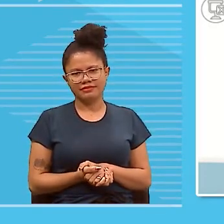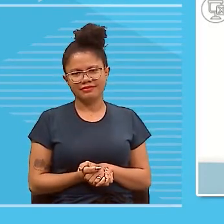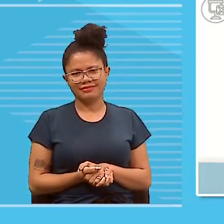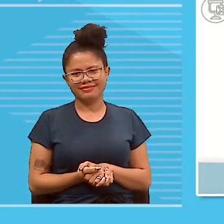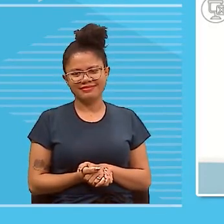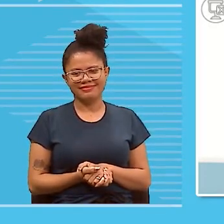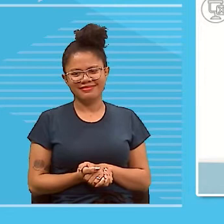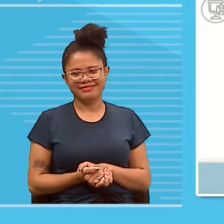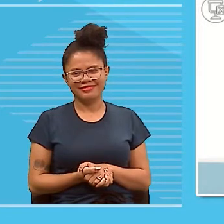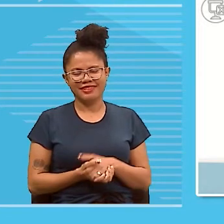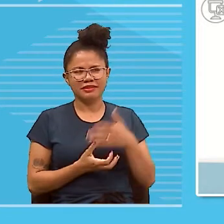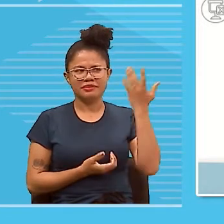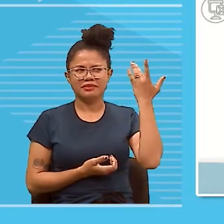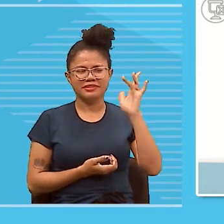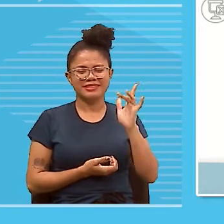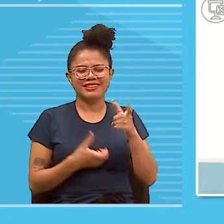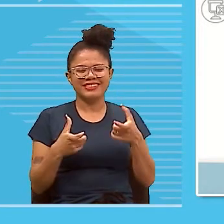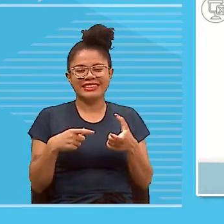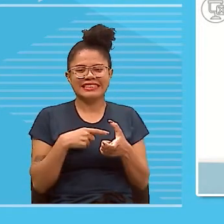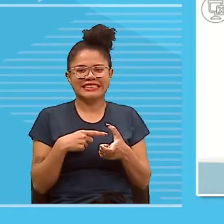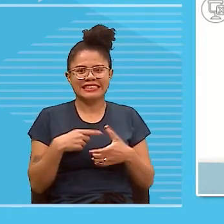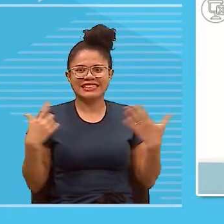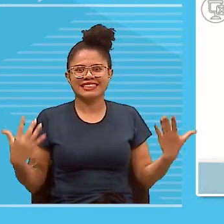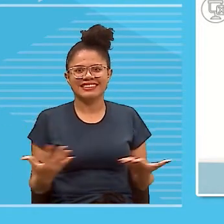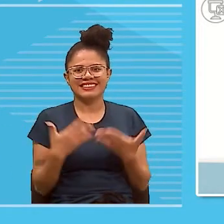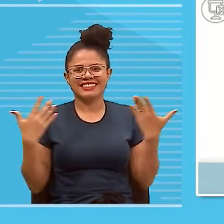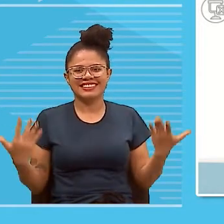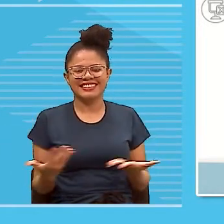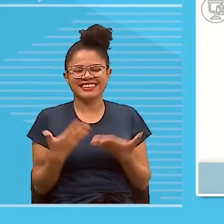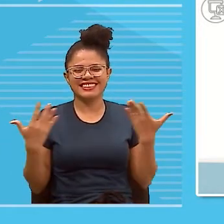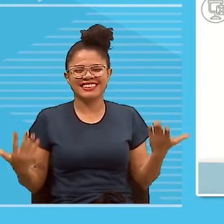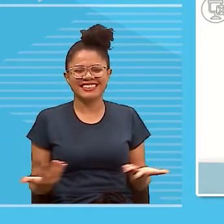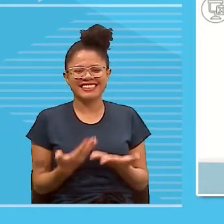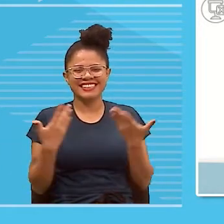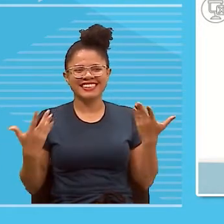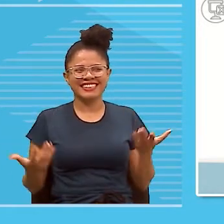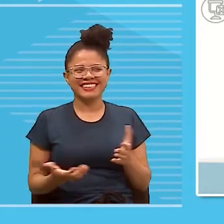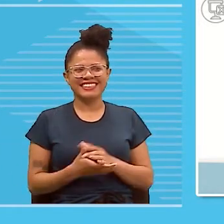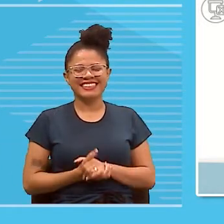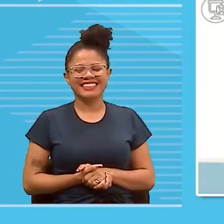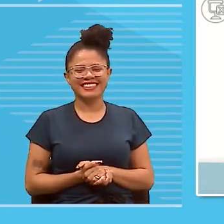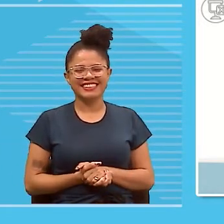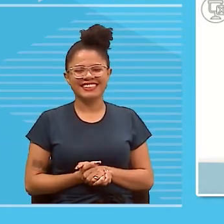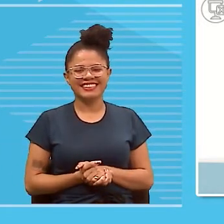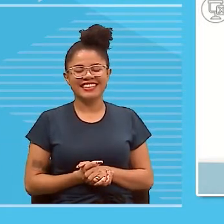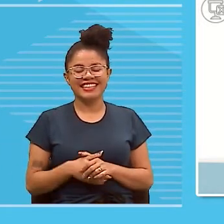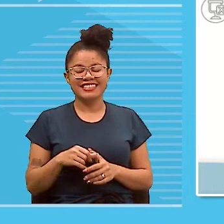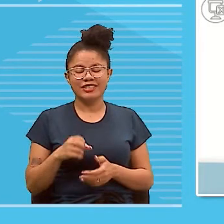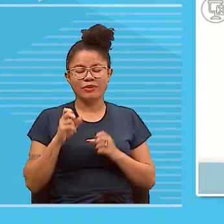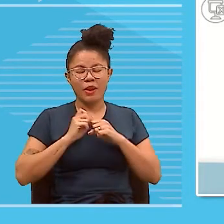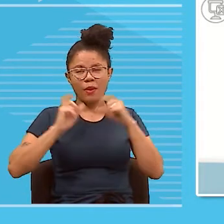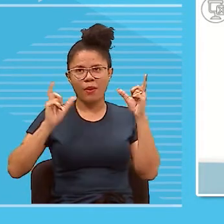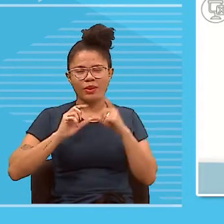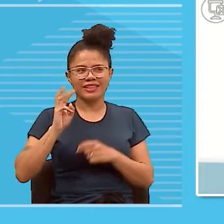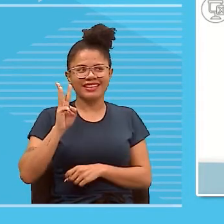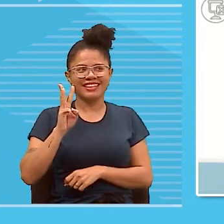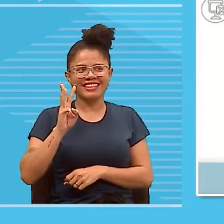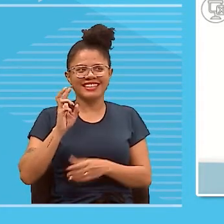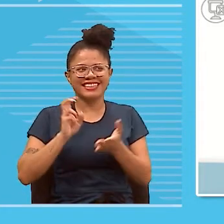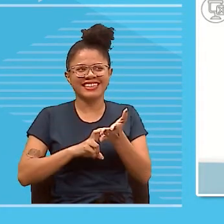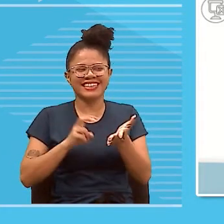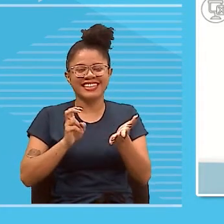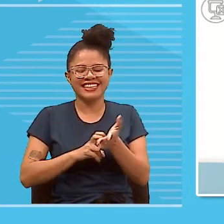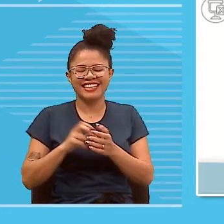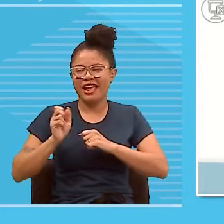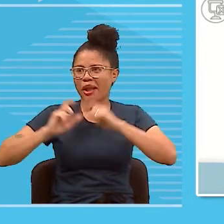eu não sei onde é que ele arranja tanta energia não sei se eu levantar três da manhã ele tá